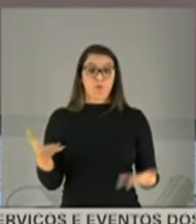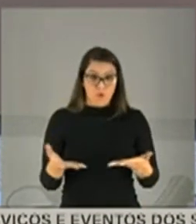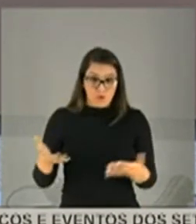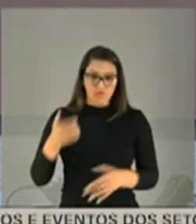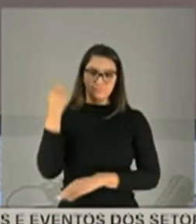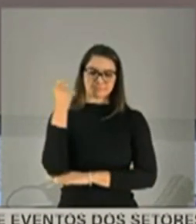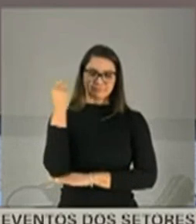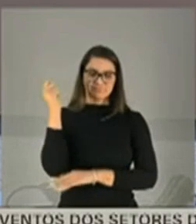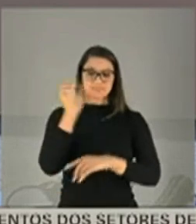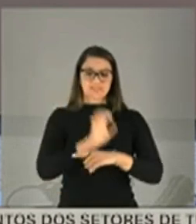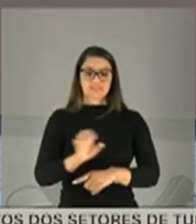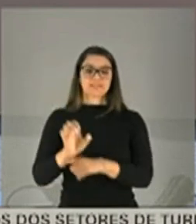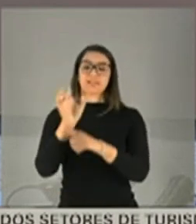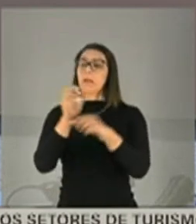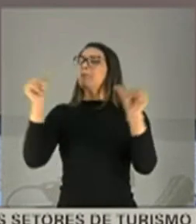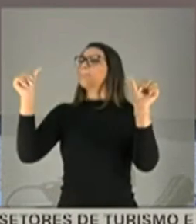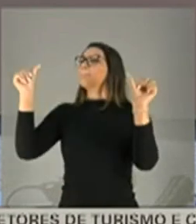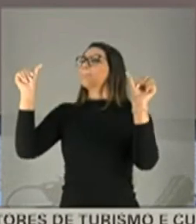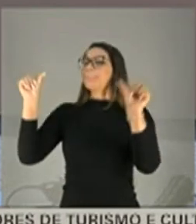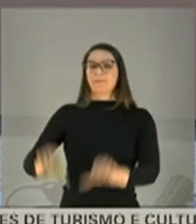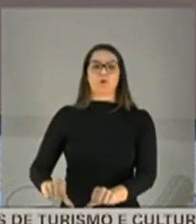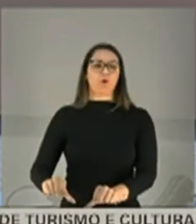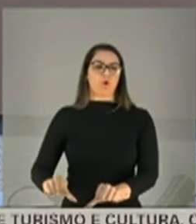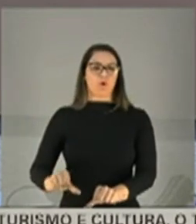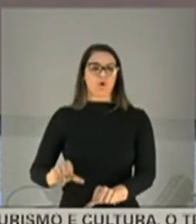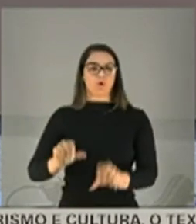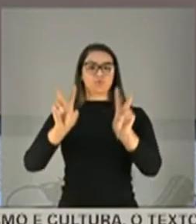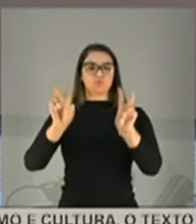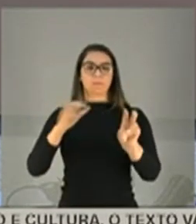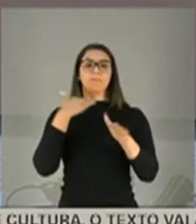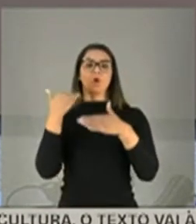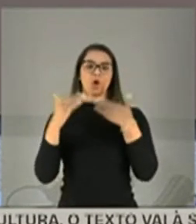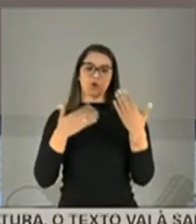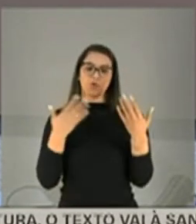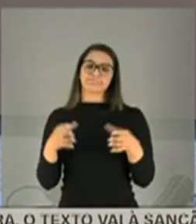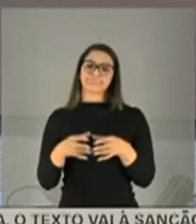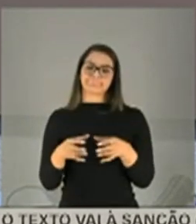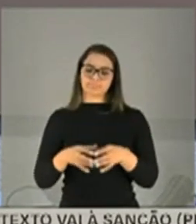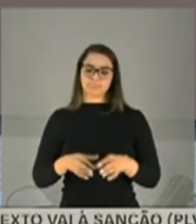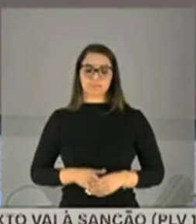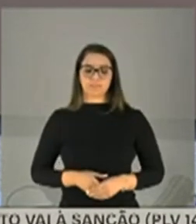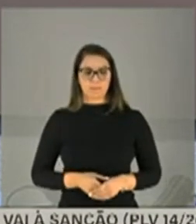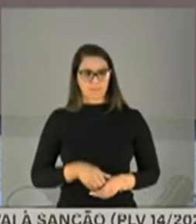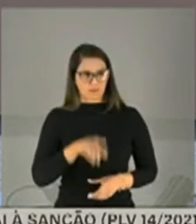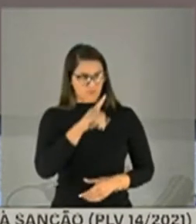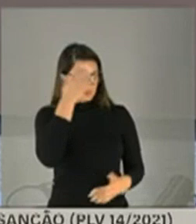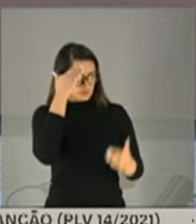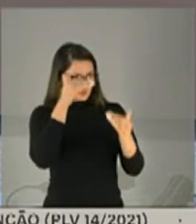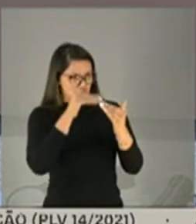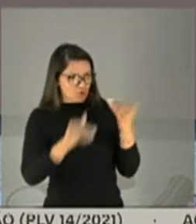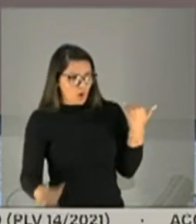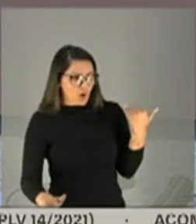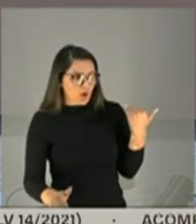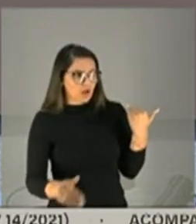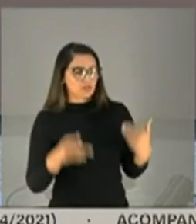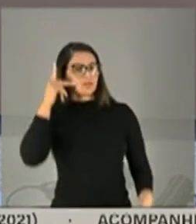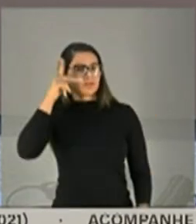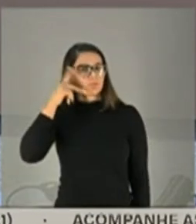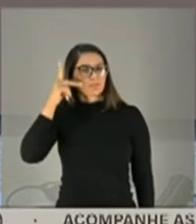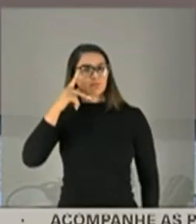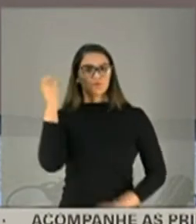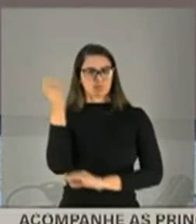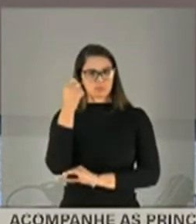entre os 10 estados com pior desempenho em termos de mortalidade por 1 milhão. Então, o senhor discorda da política do governador do Rio Grande do